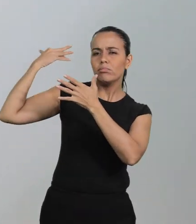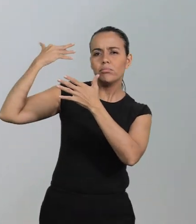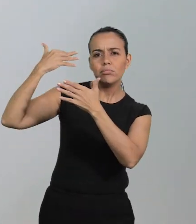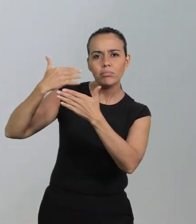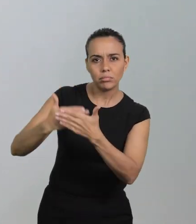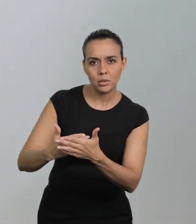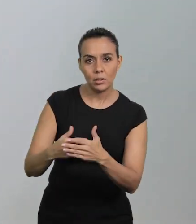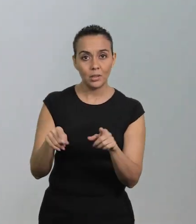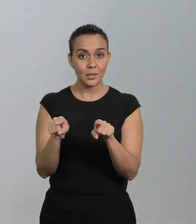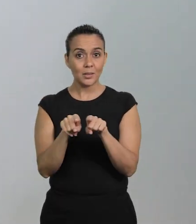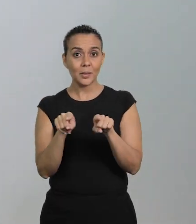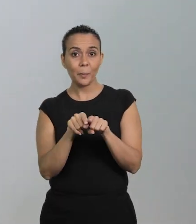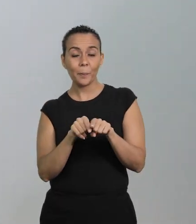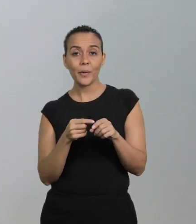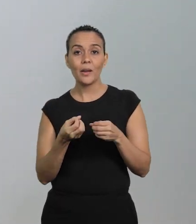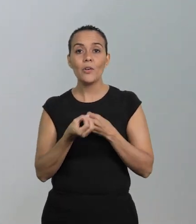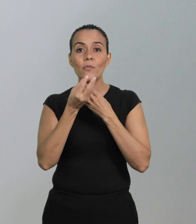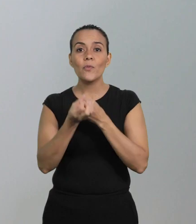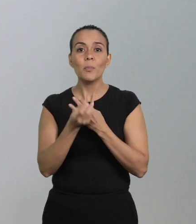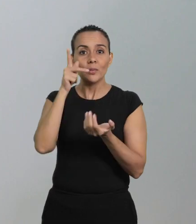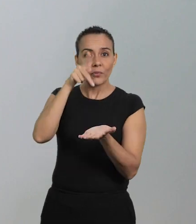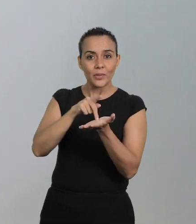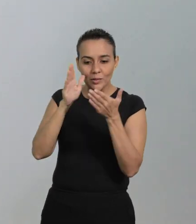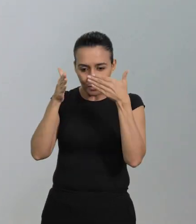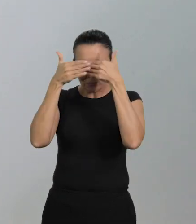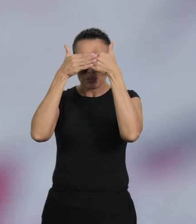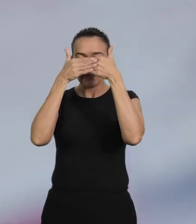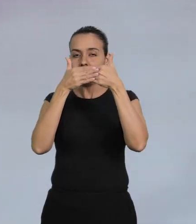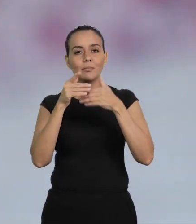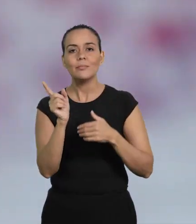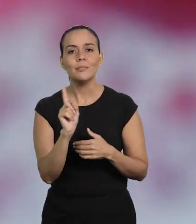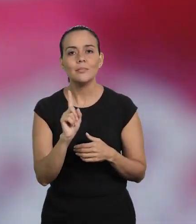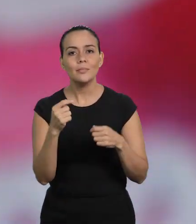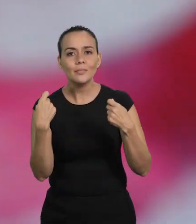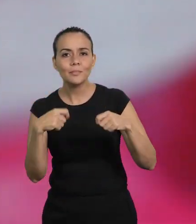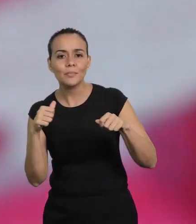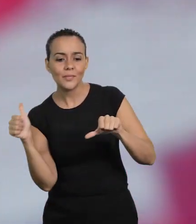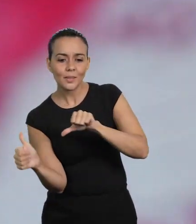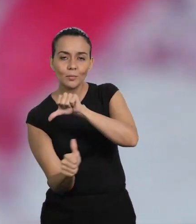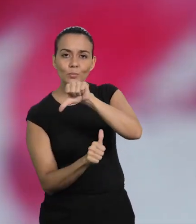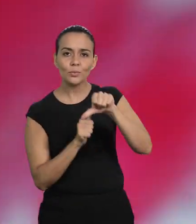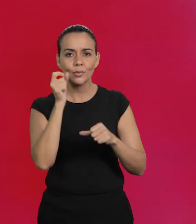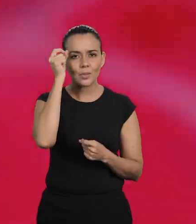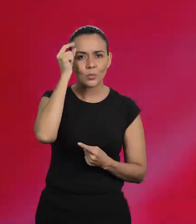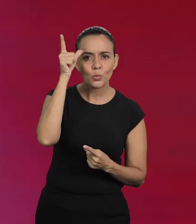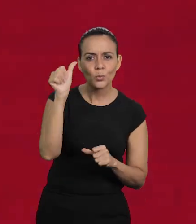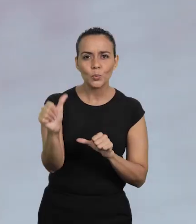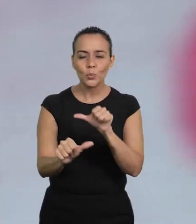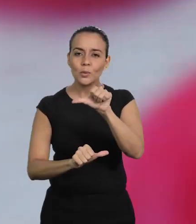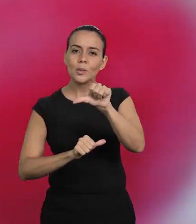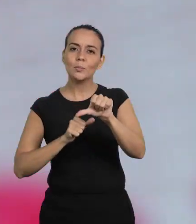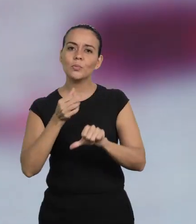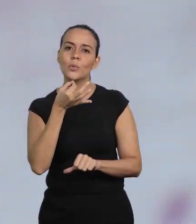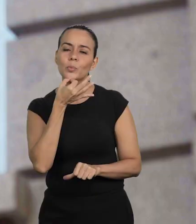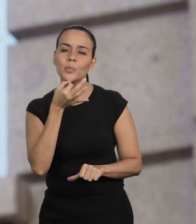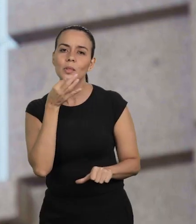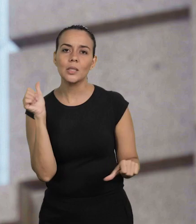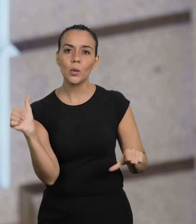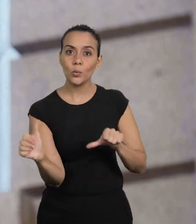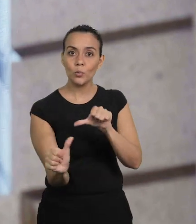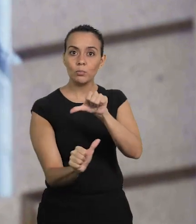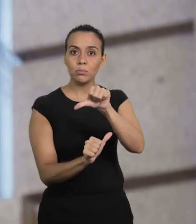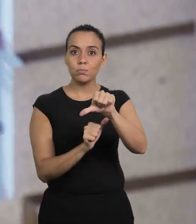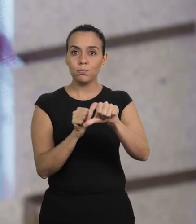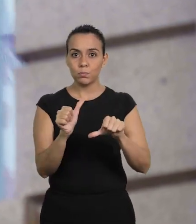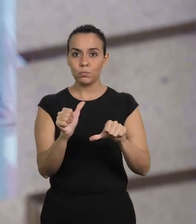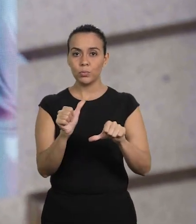negacionismo, distorcendo intencionalmente o processo social e cultural e relativizando as desigualdades